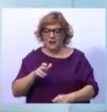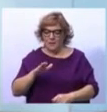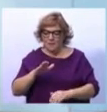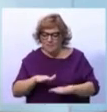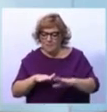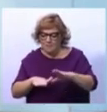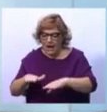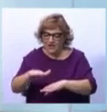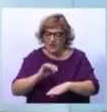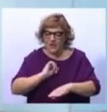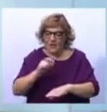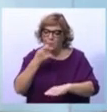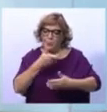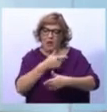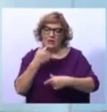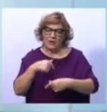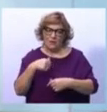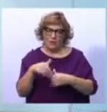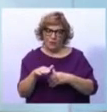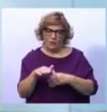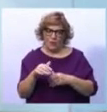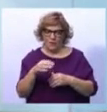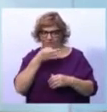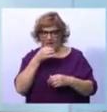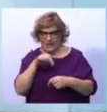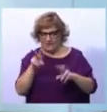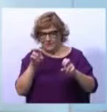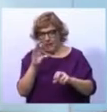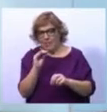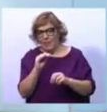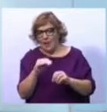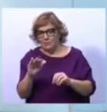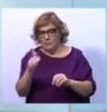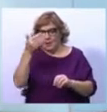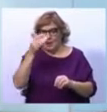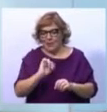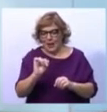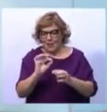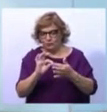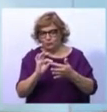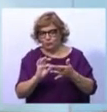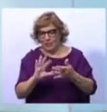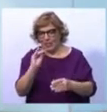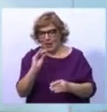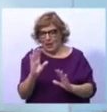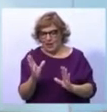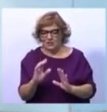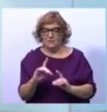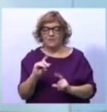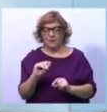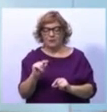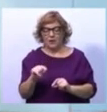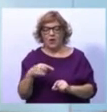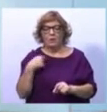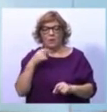amamentação, que irei ter oportunidade, com certeza, de falar sobre eles durante esta entrevista. Por vezes